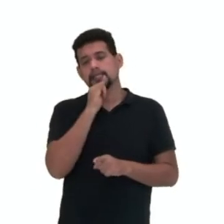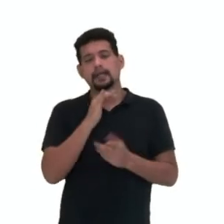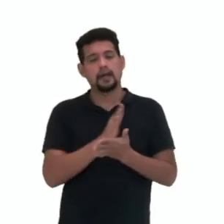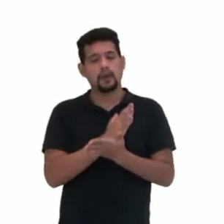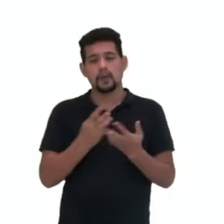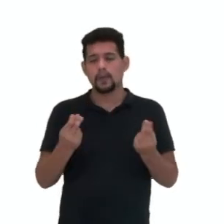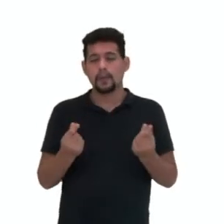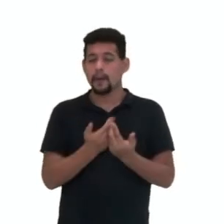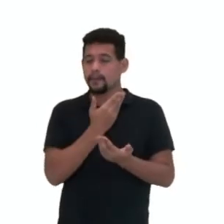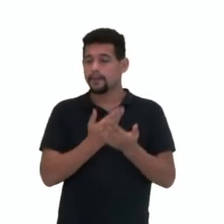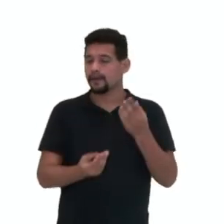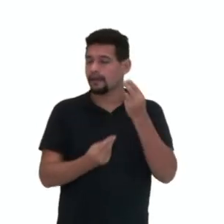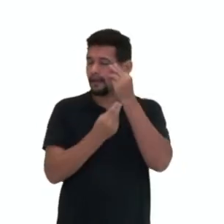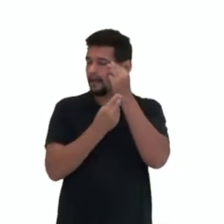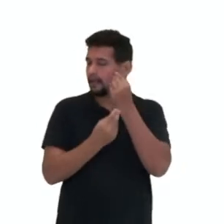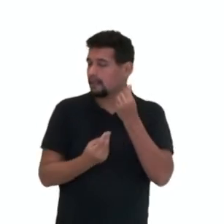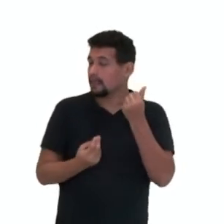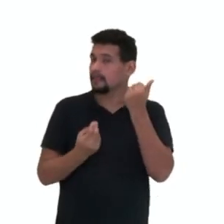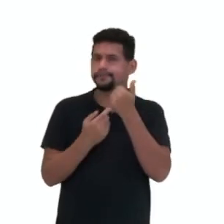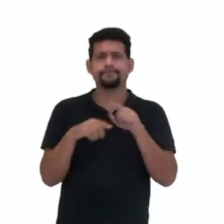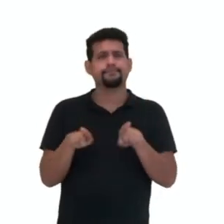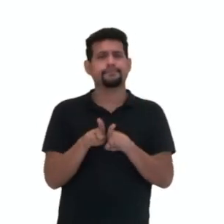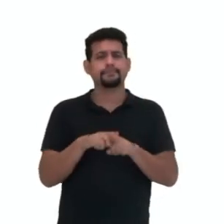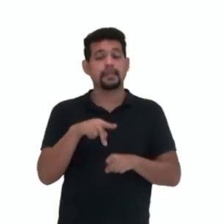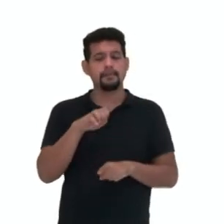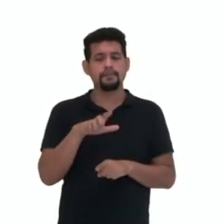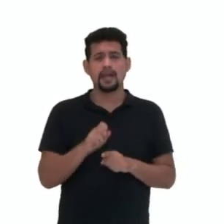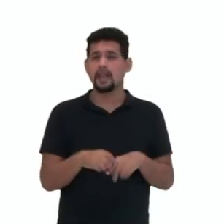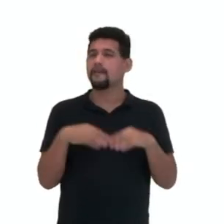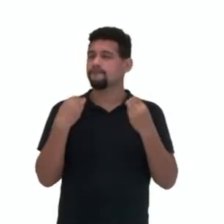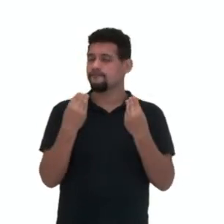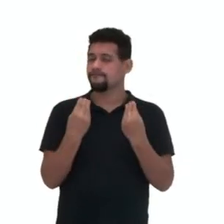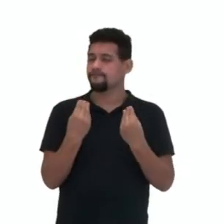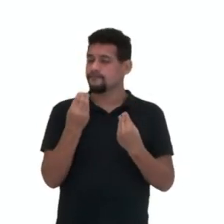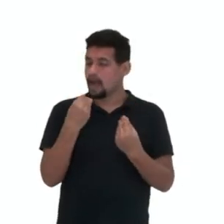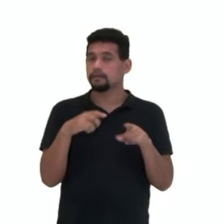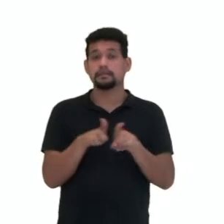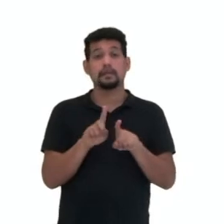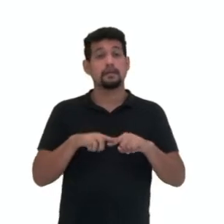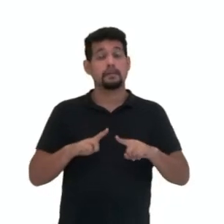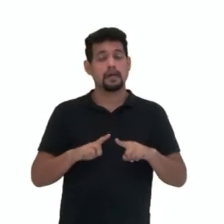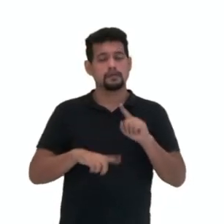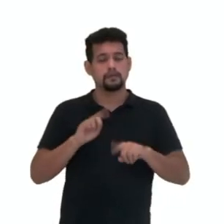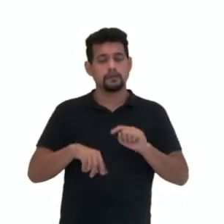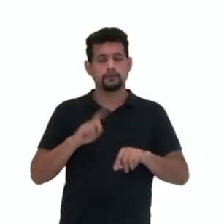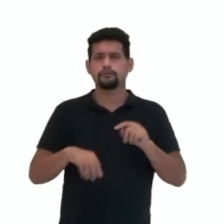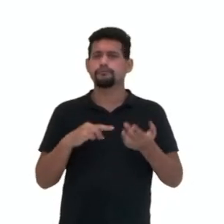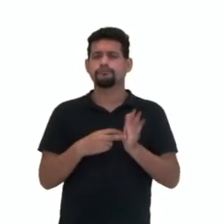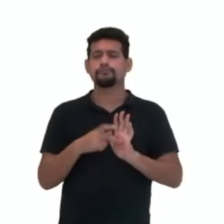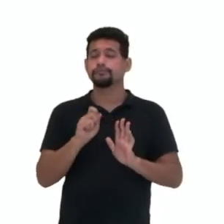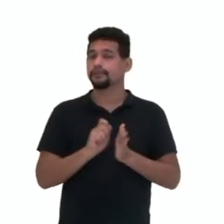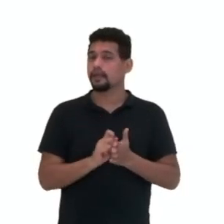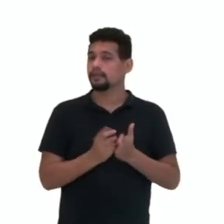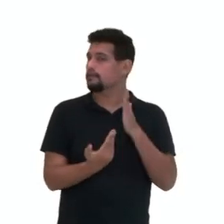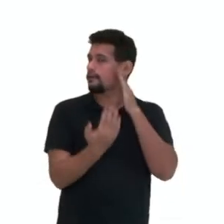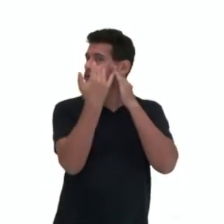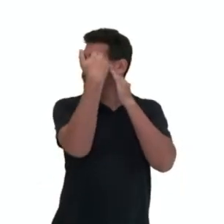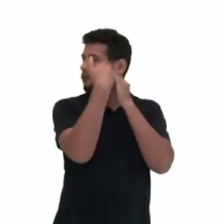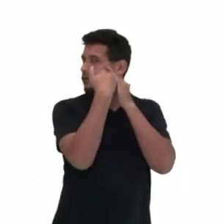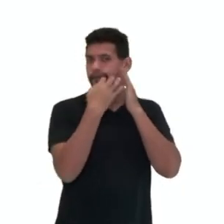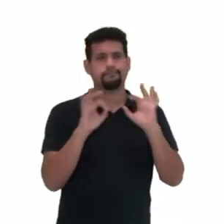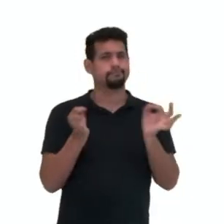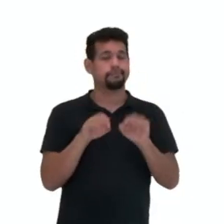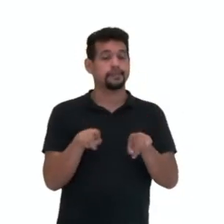uma perda de colágeno, por exemplo, a pele vai ficar mais flácida. Um produto superficial, ele acaba não entrando dentro da